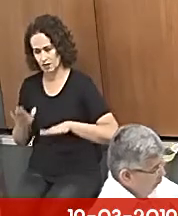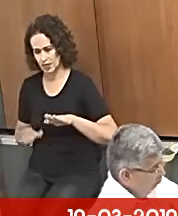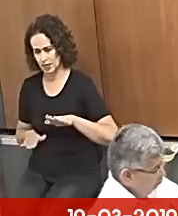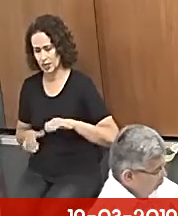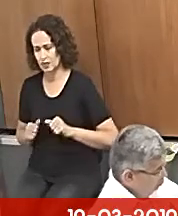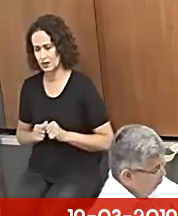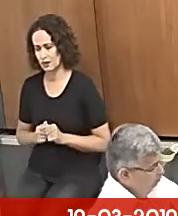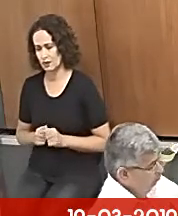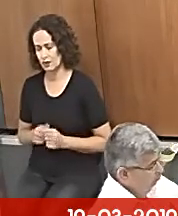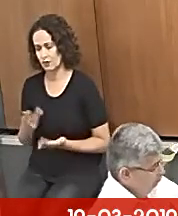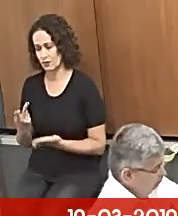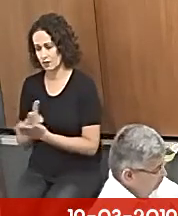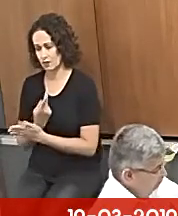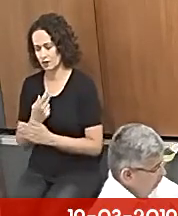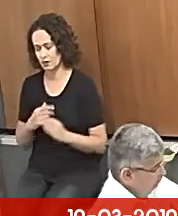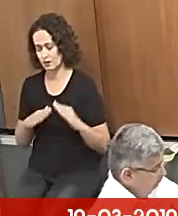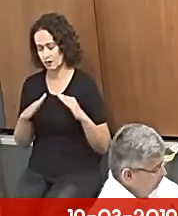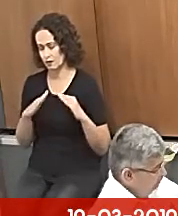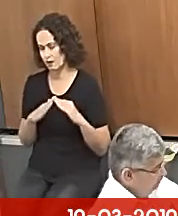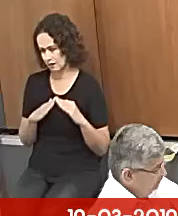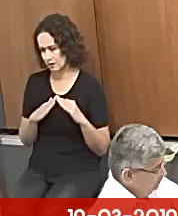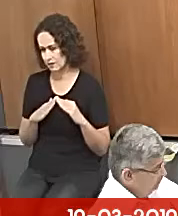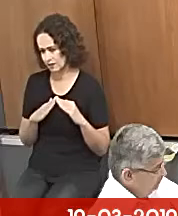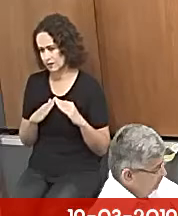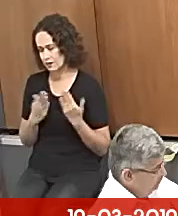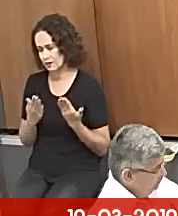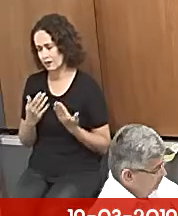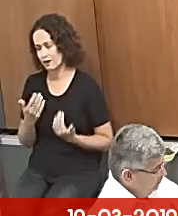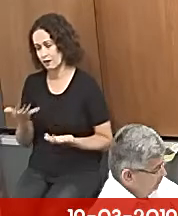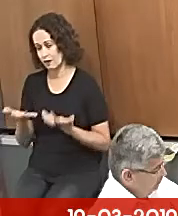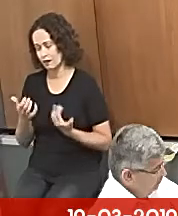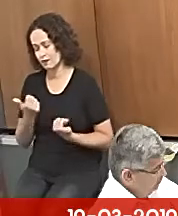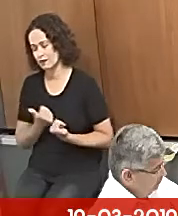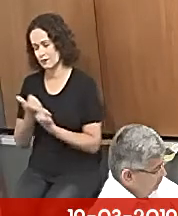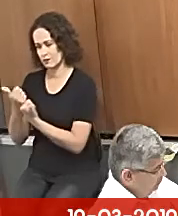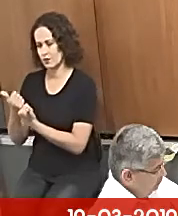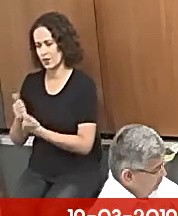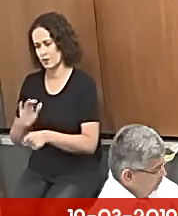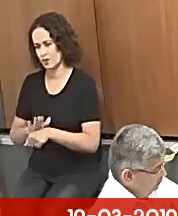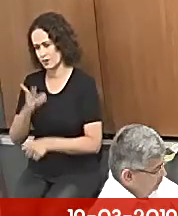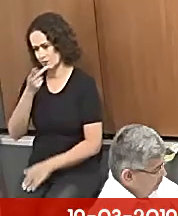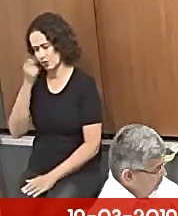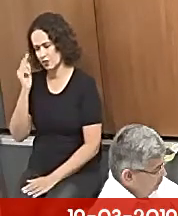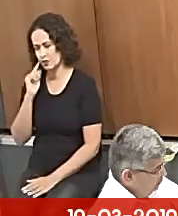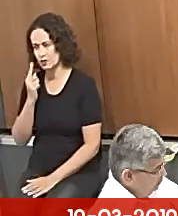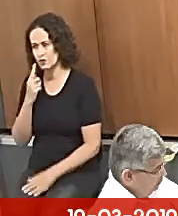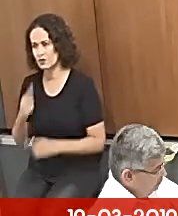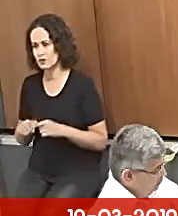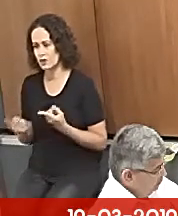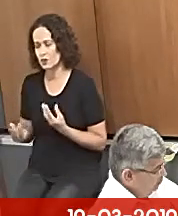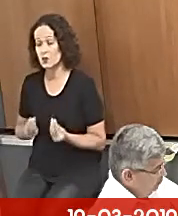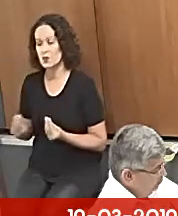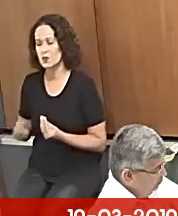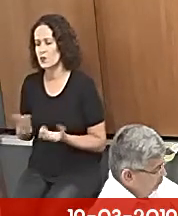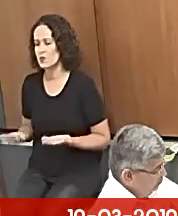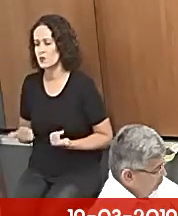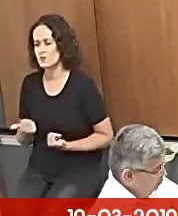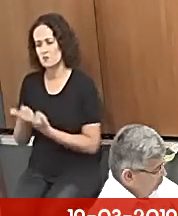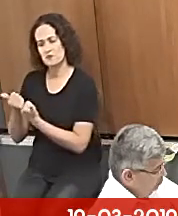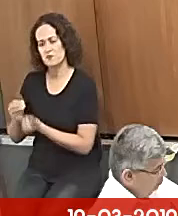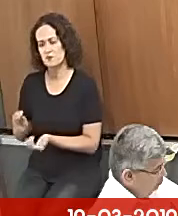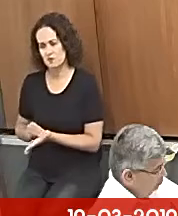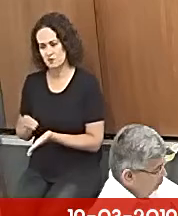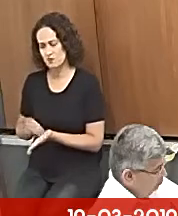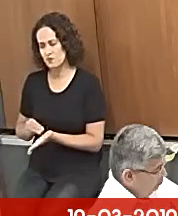casas e estão querendo é apoiar mais as pessoas surdas e não sabe como não tem apoio então eu